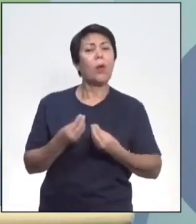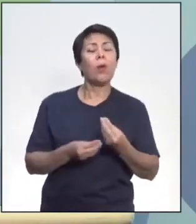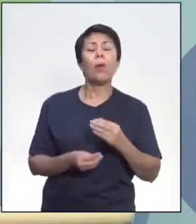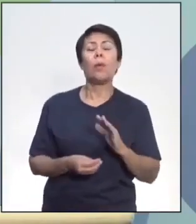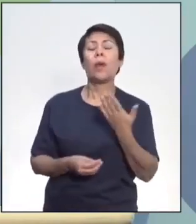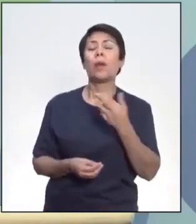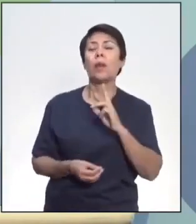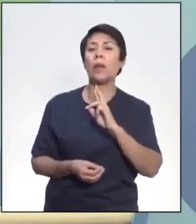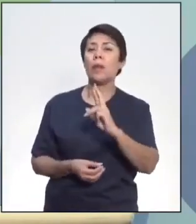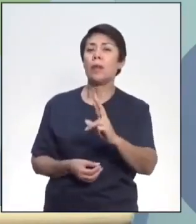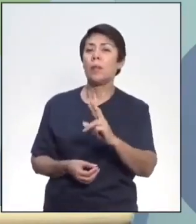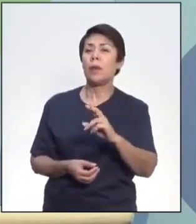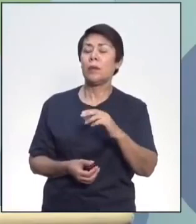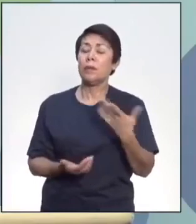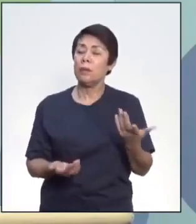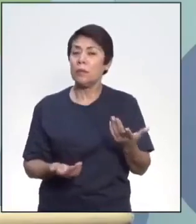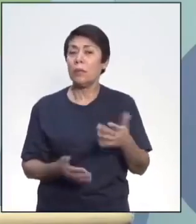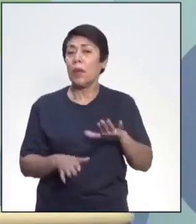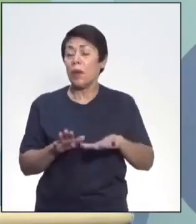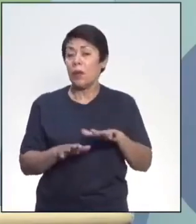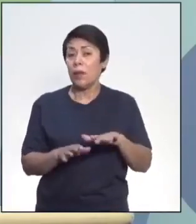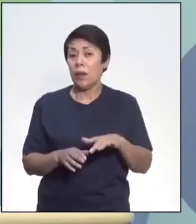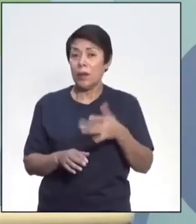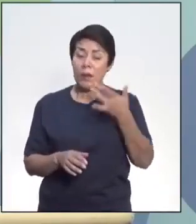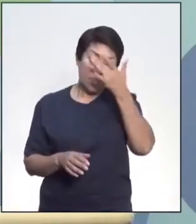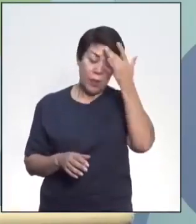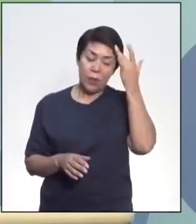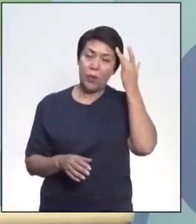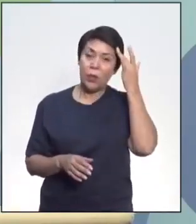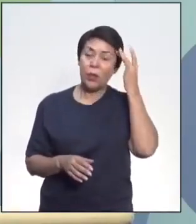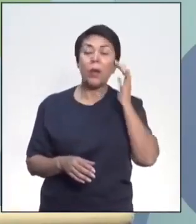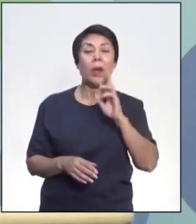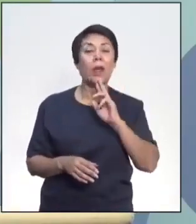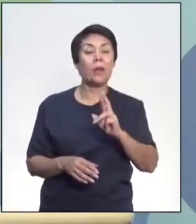essa resposta? Será que alguém, pelo menos, mesmo que seja com valor numérico,